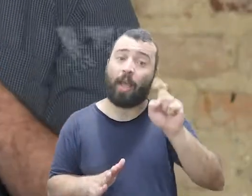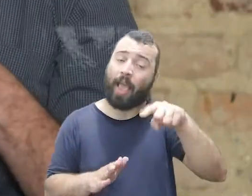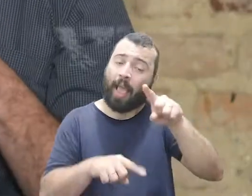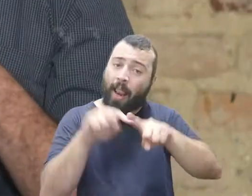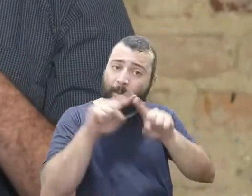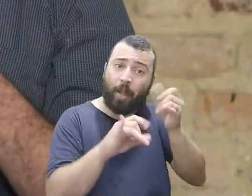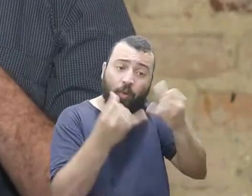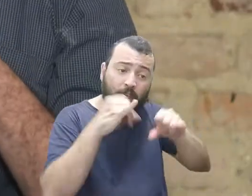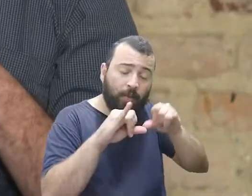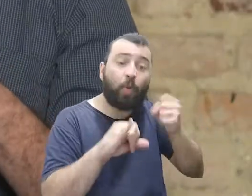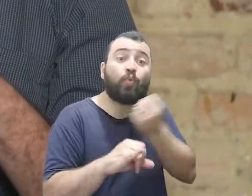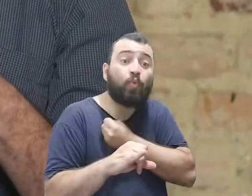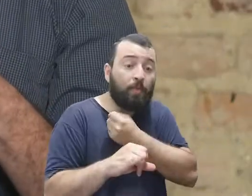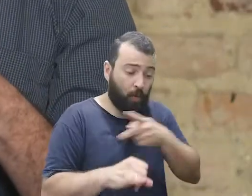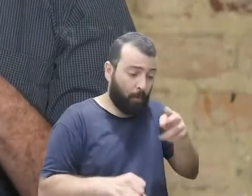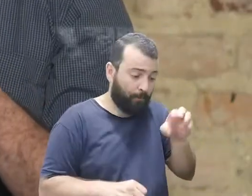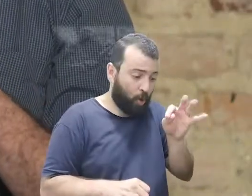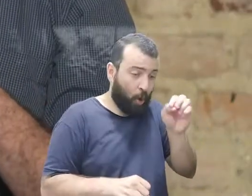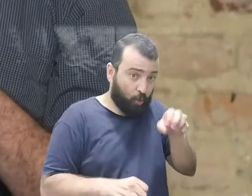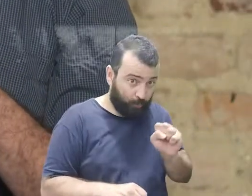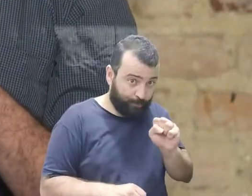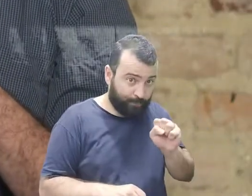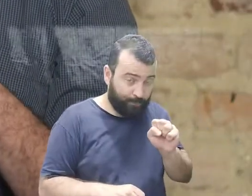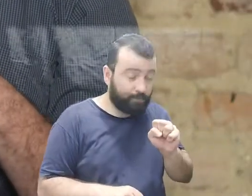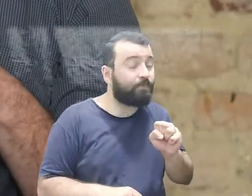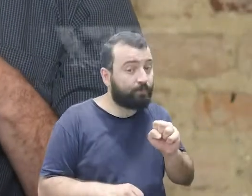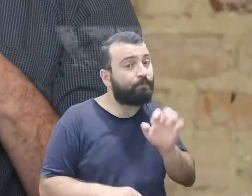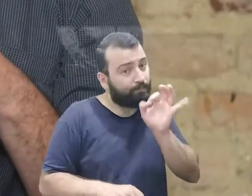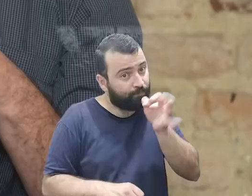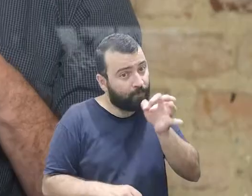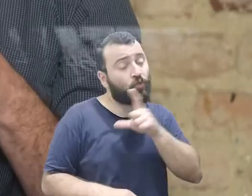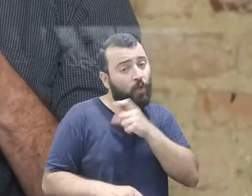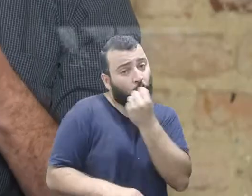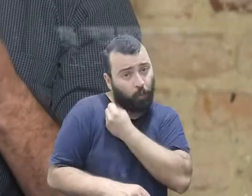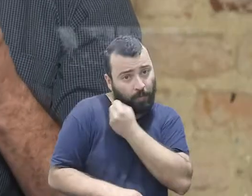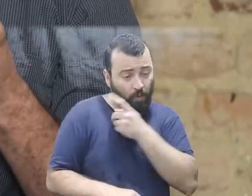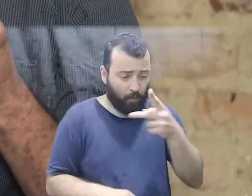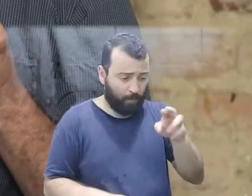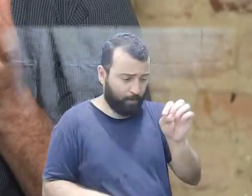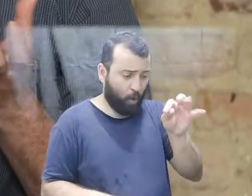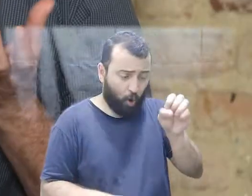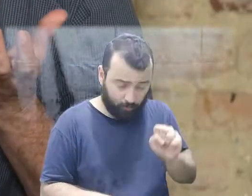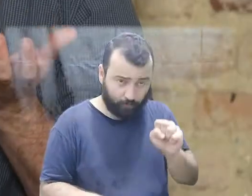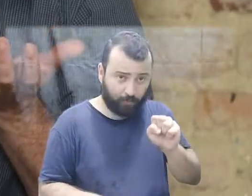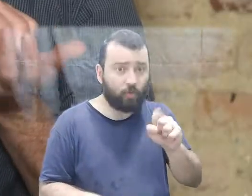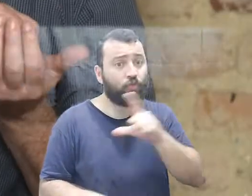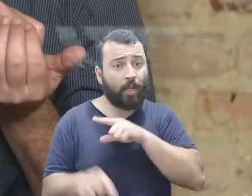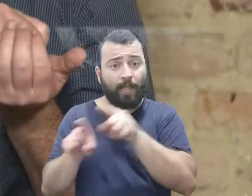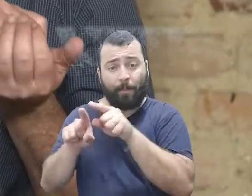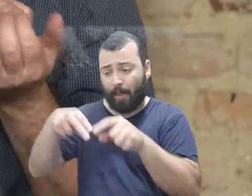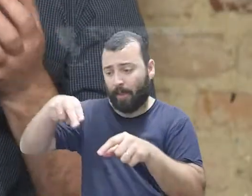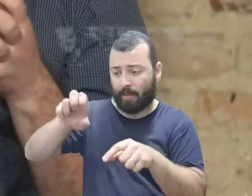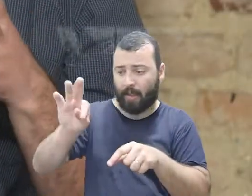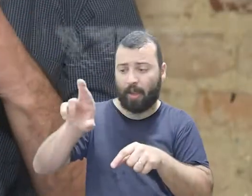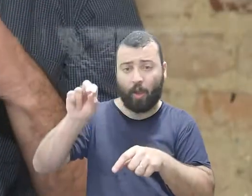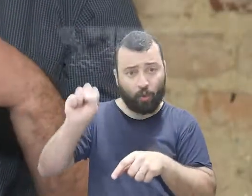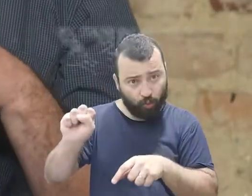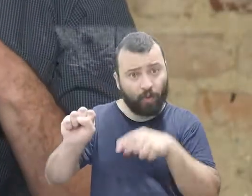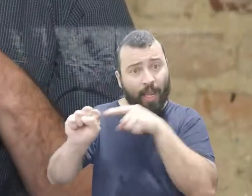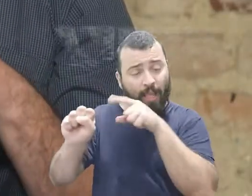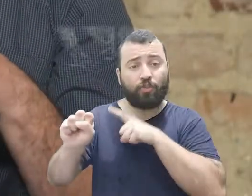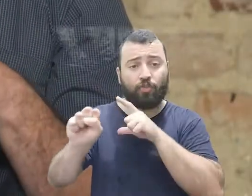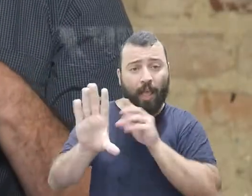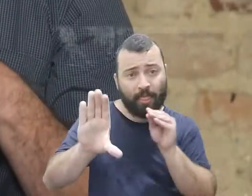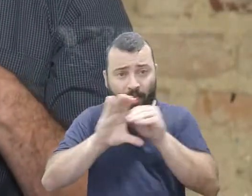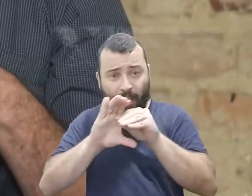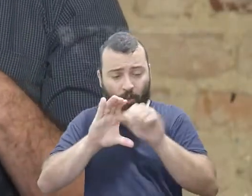elemento químico é definido pelo número de prótons, né? E, além do número de prótons, também tem nêutrons que compõem